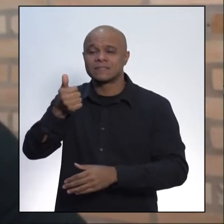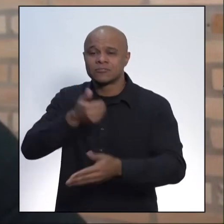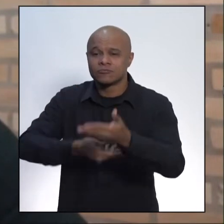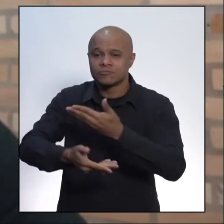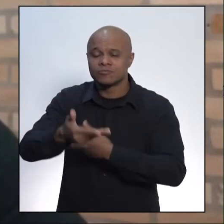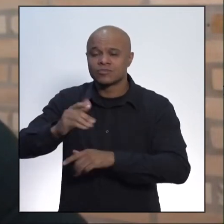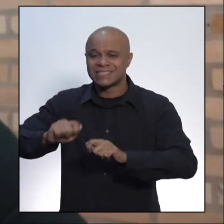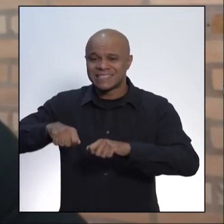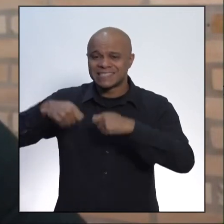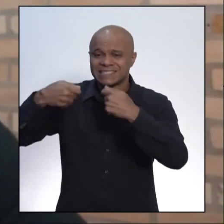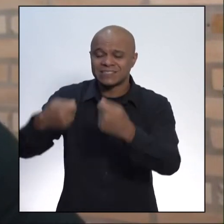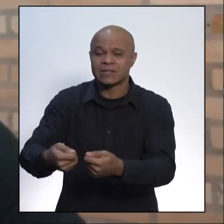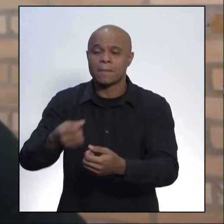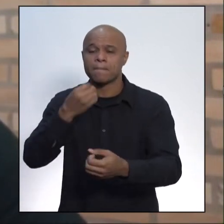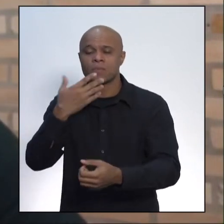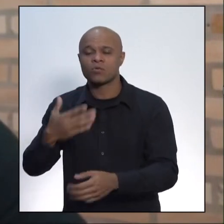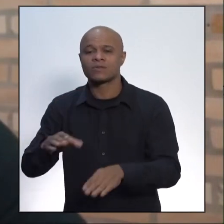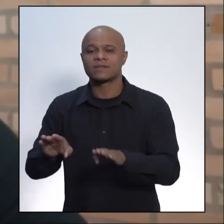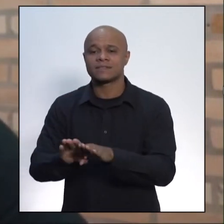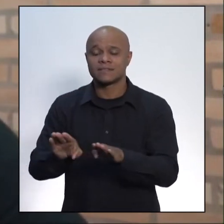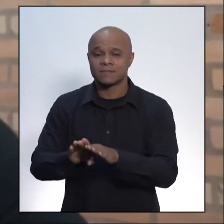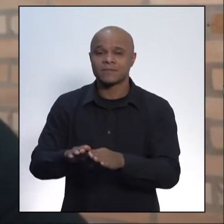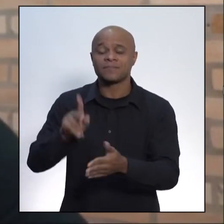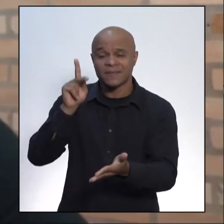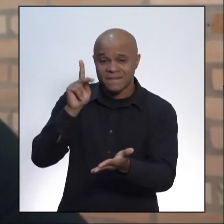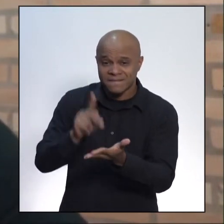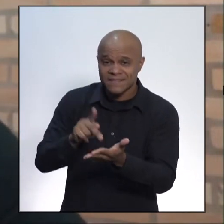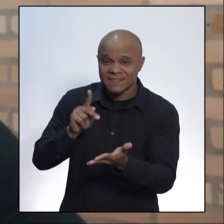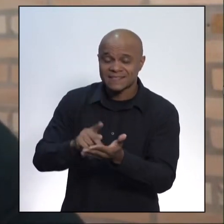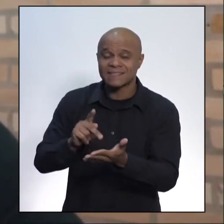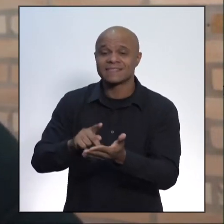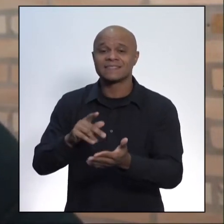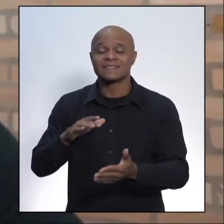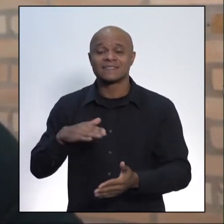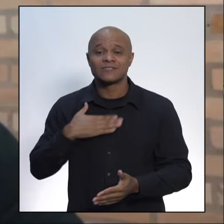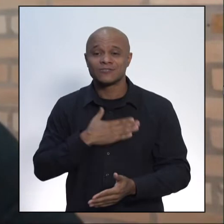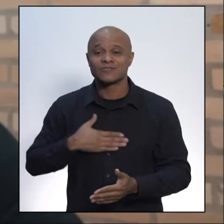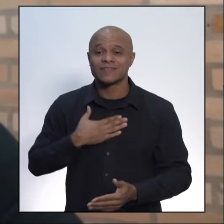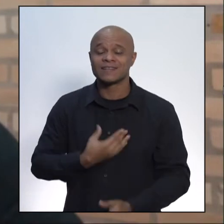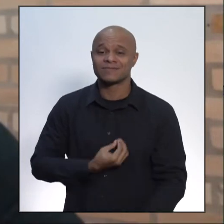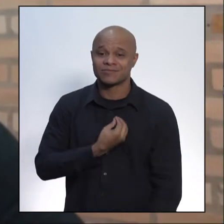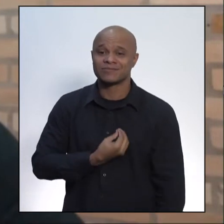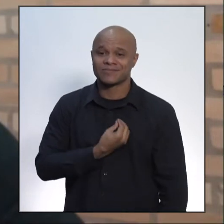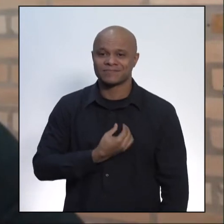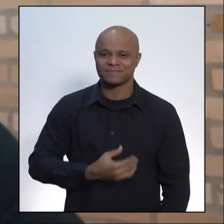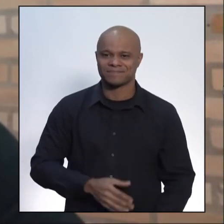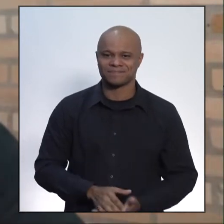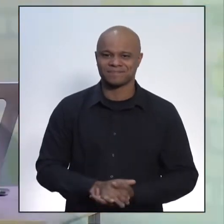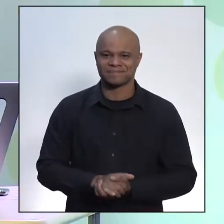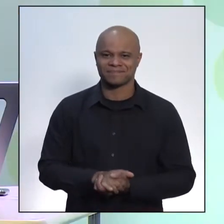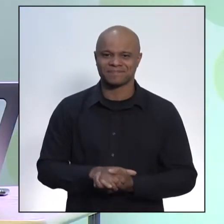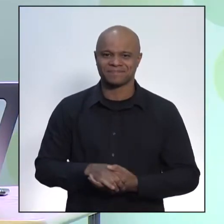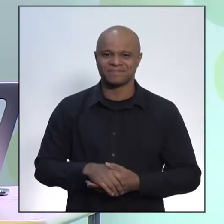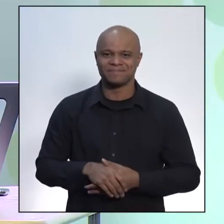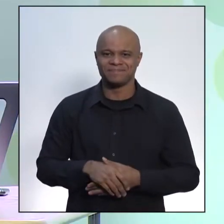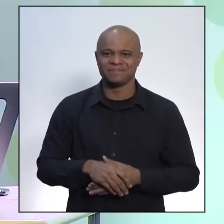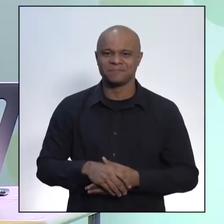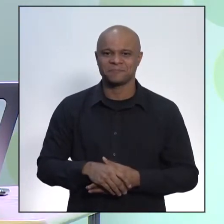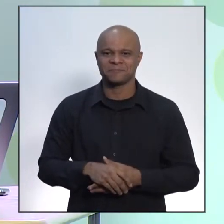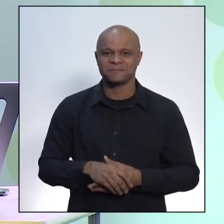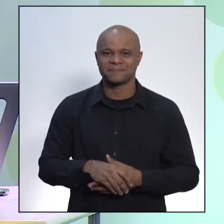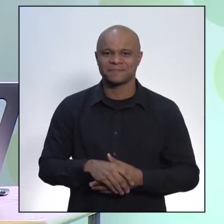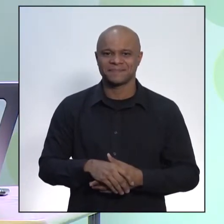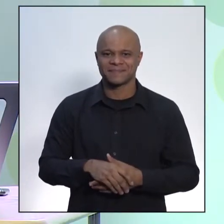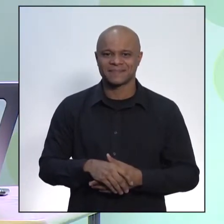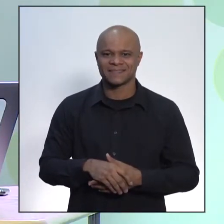generosa, efetivamente, né, uma sociedade que a gente gostaria de viver. É bom ver a Adriana falando, né,